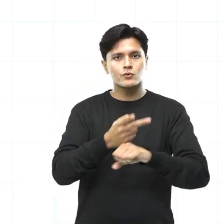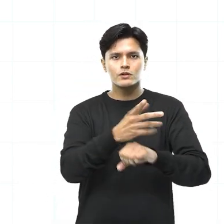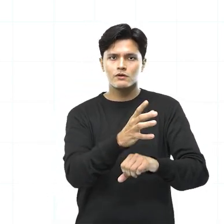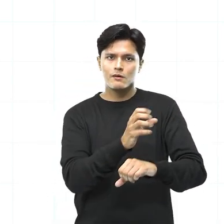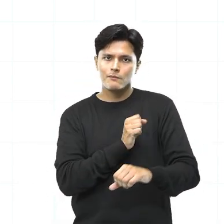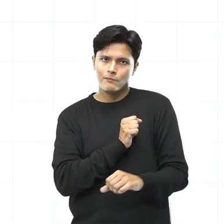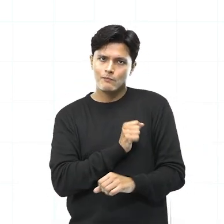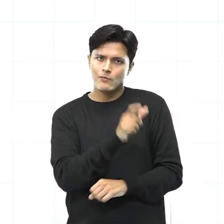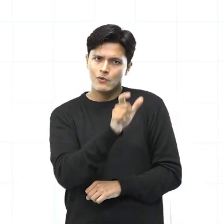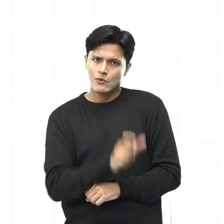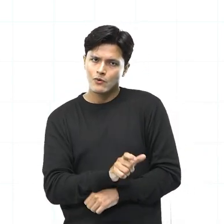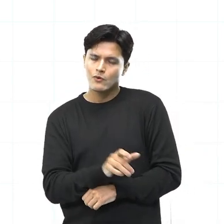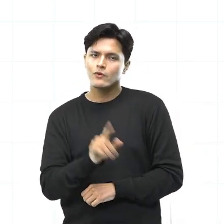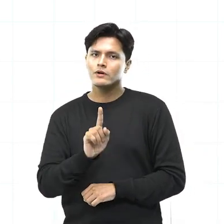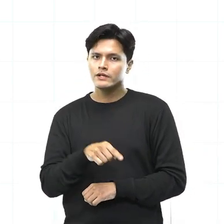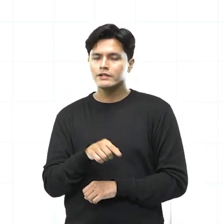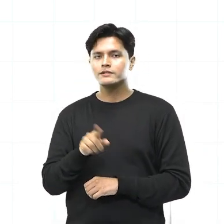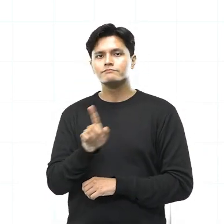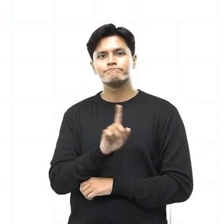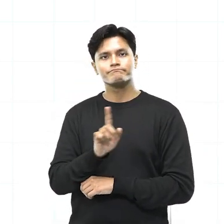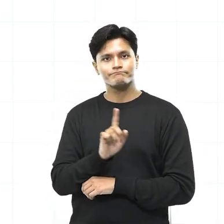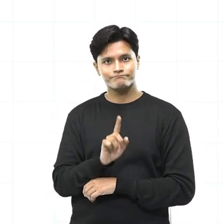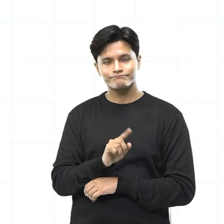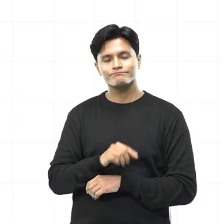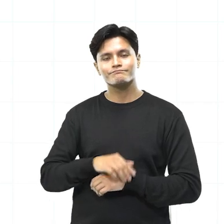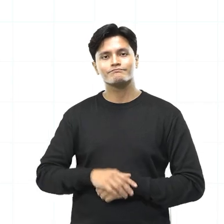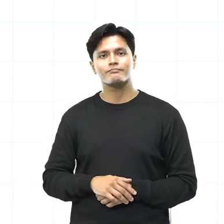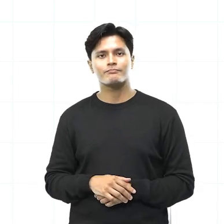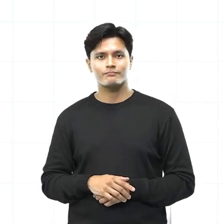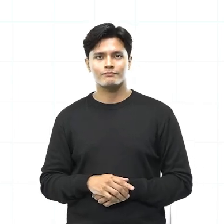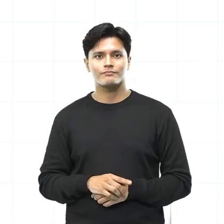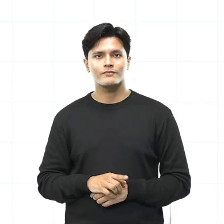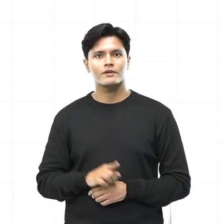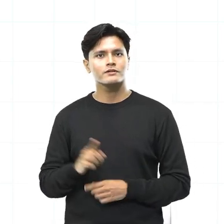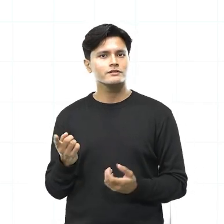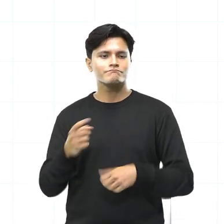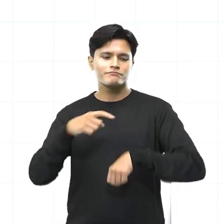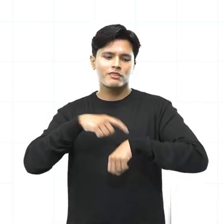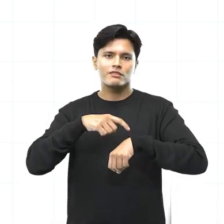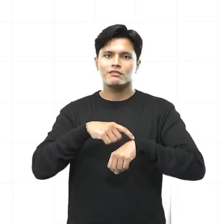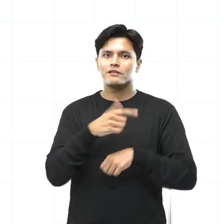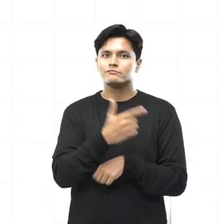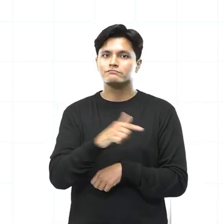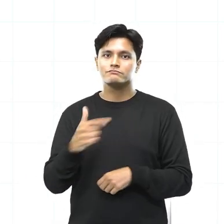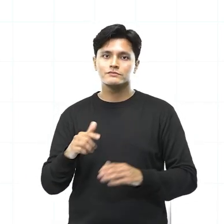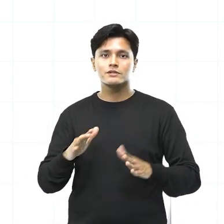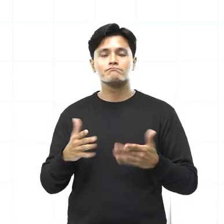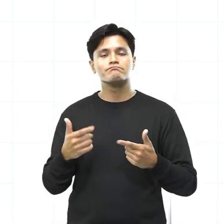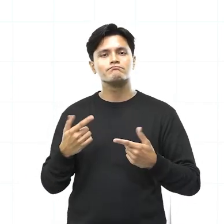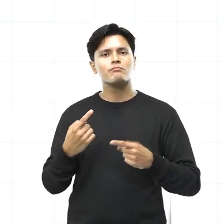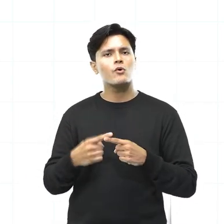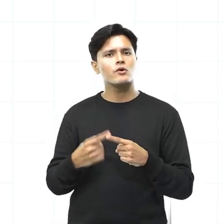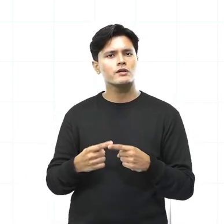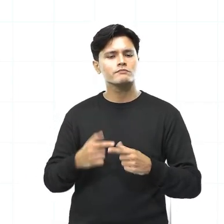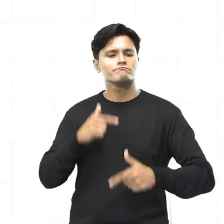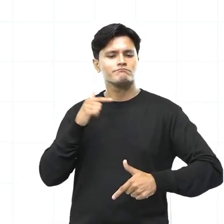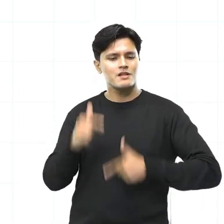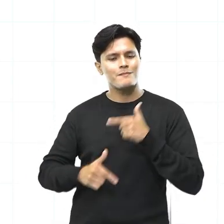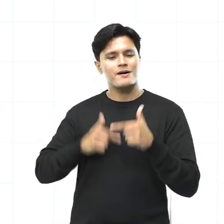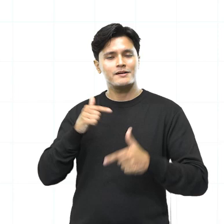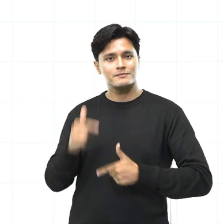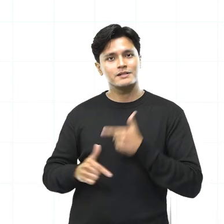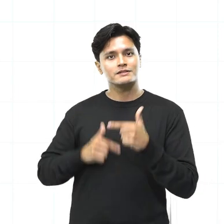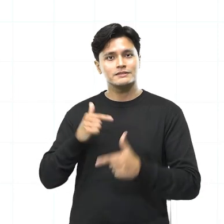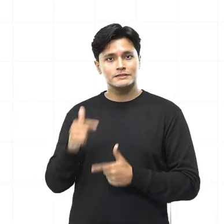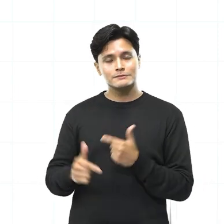não vai fazer esse papel de estar procurando amor, porque até mesmo ele nem tem tempo, ele precisa trabalhar muito, né? Ó,